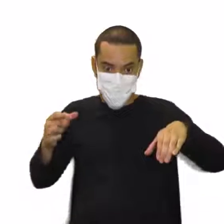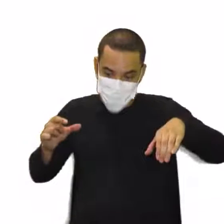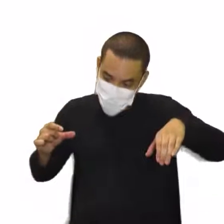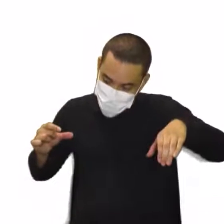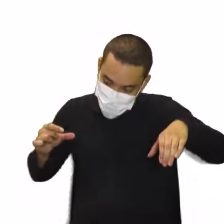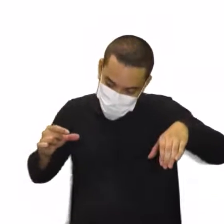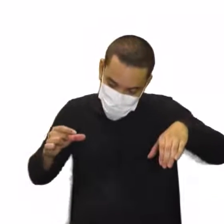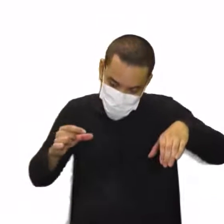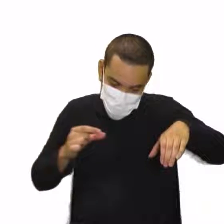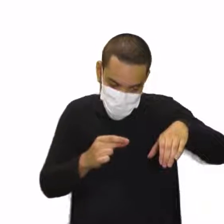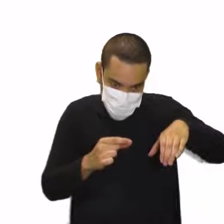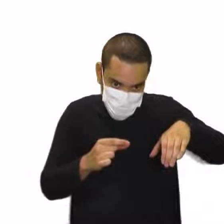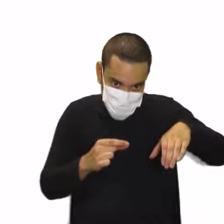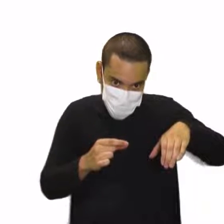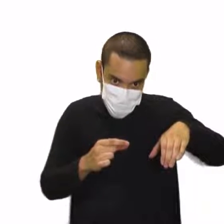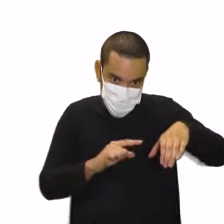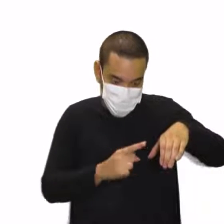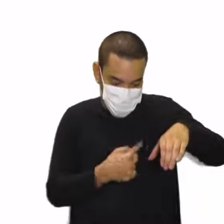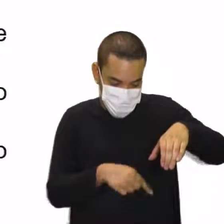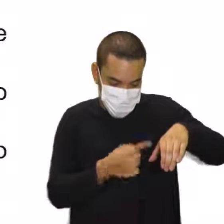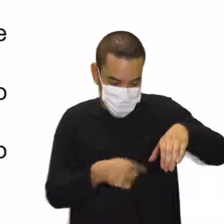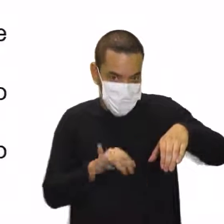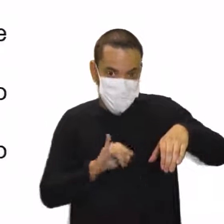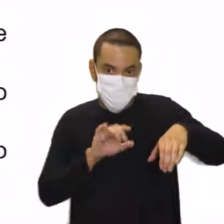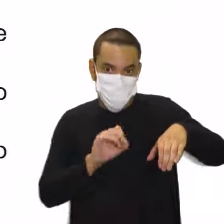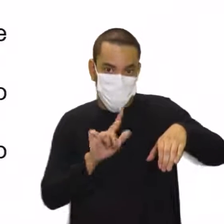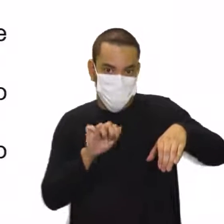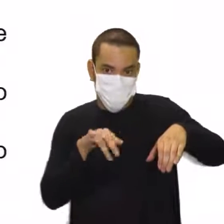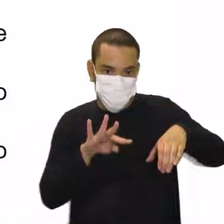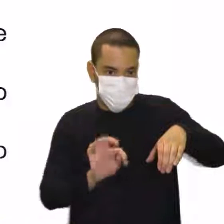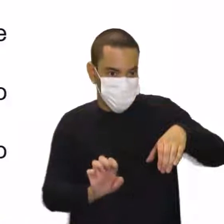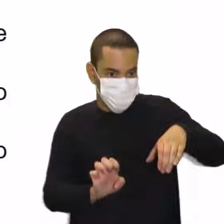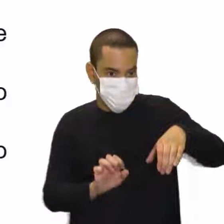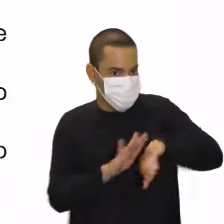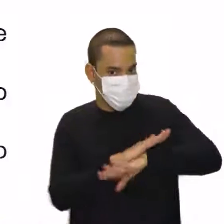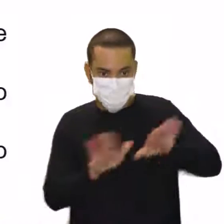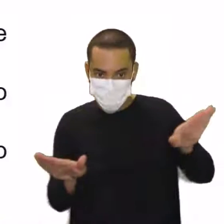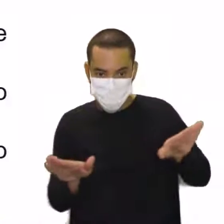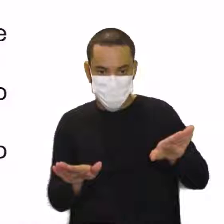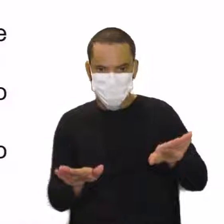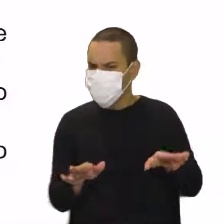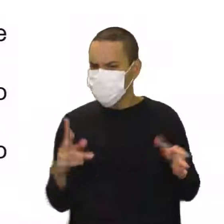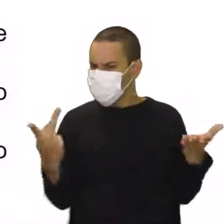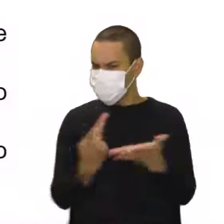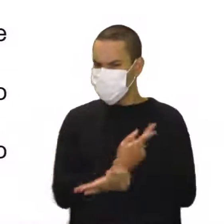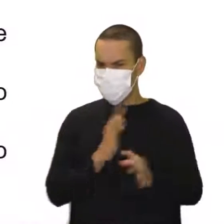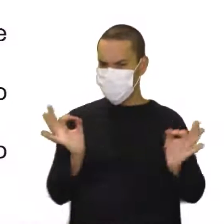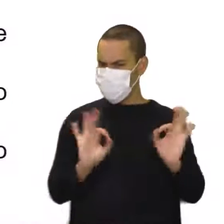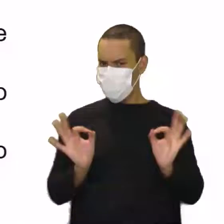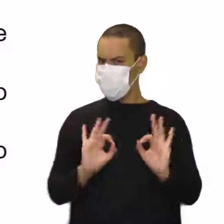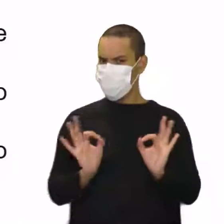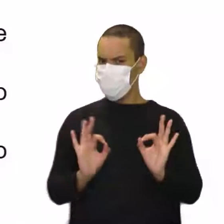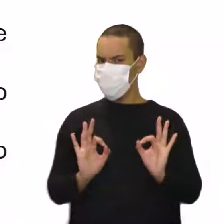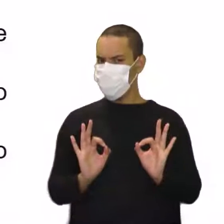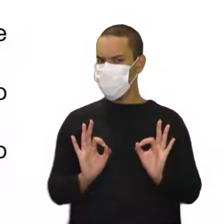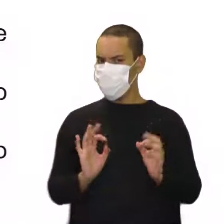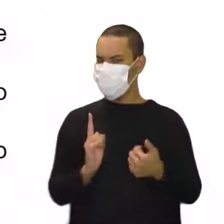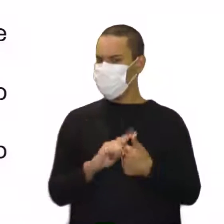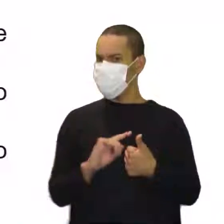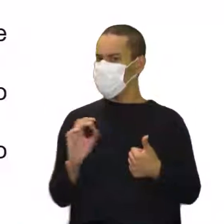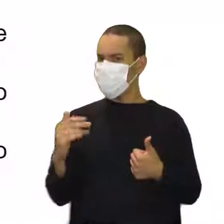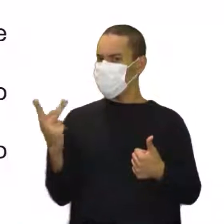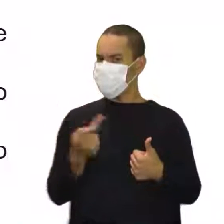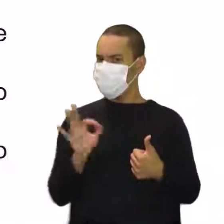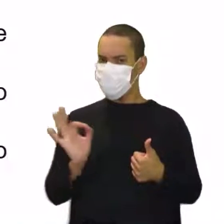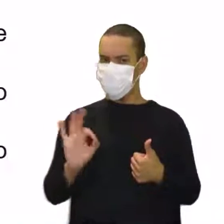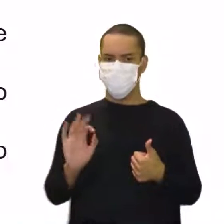desse anel que está isolado, né? Que é o suporte isolando. Não causa efeito no anel? Nenhum. Será que não vai acontecer